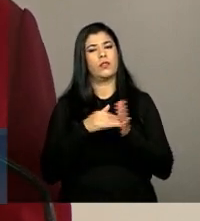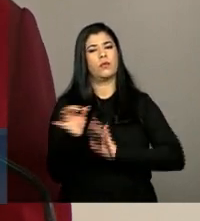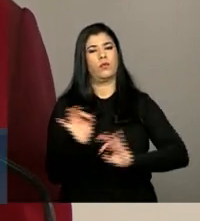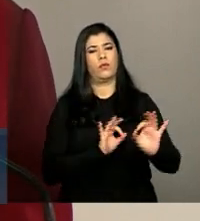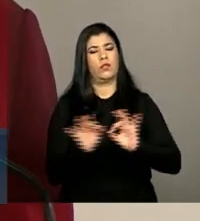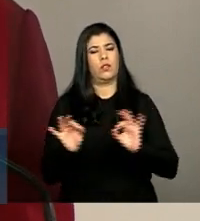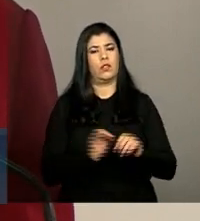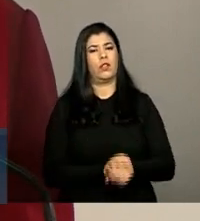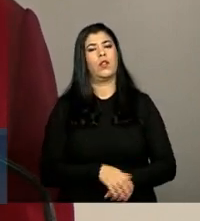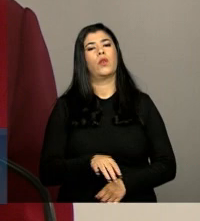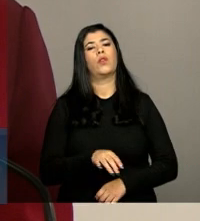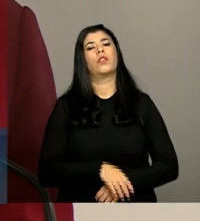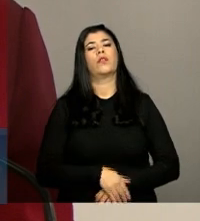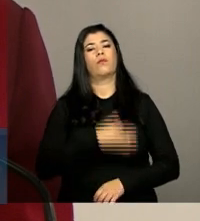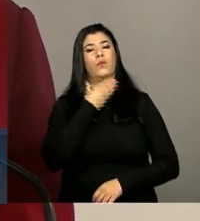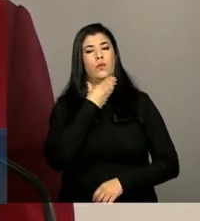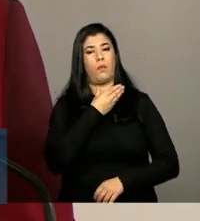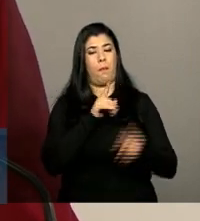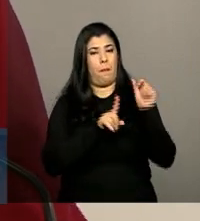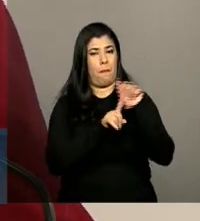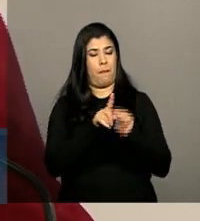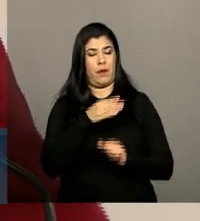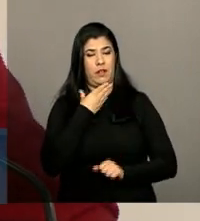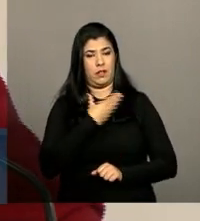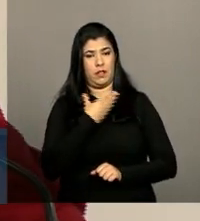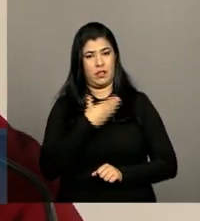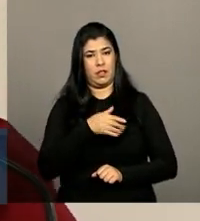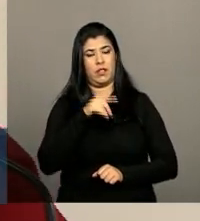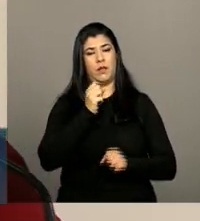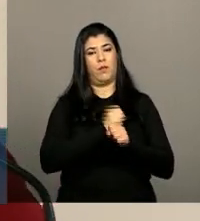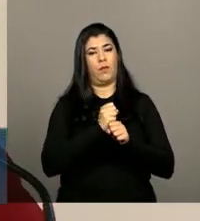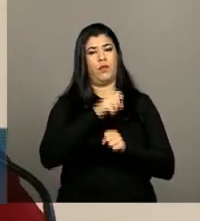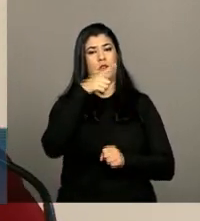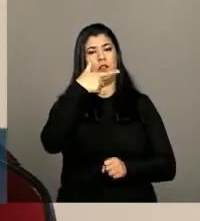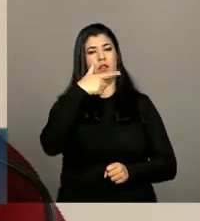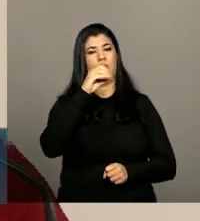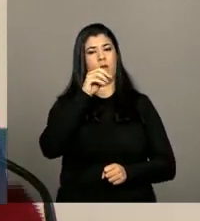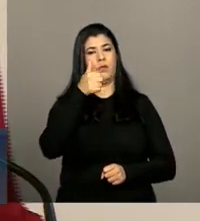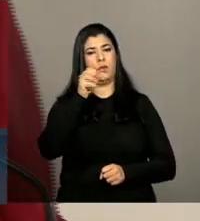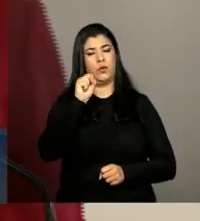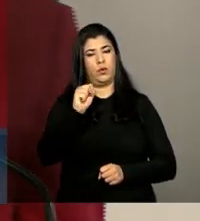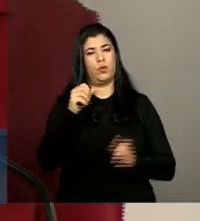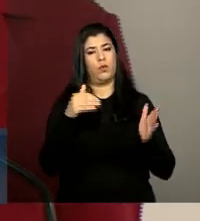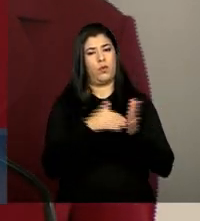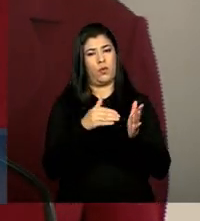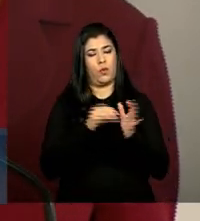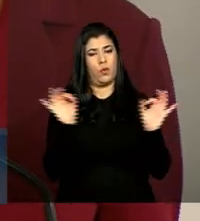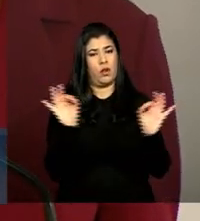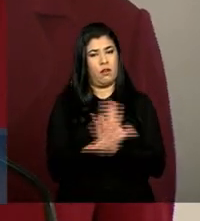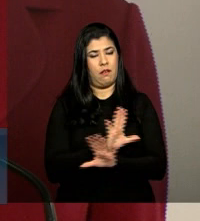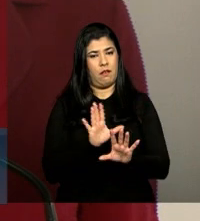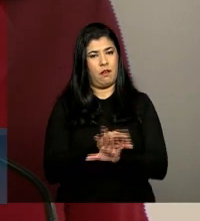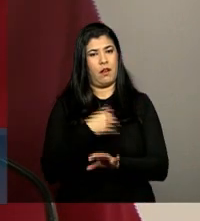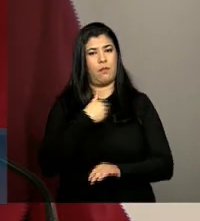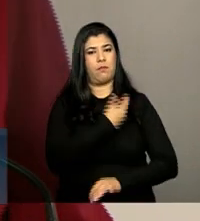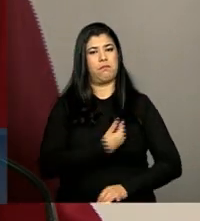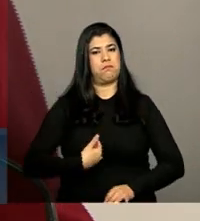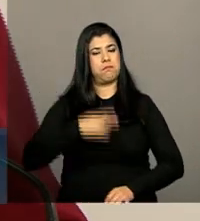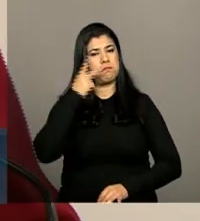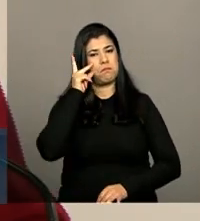Dezembro de 2018 é necessário quando se faz a política